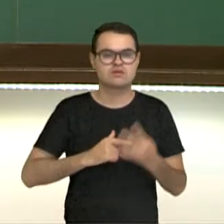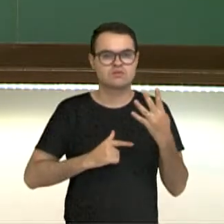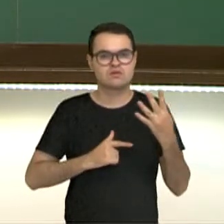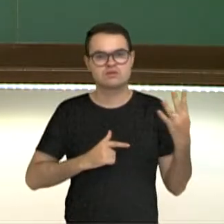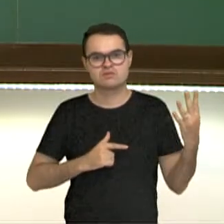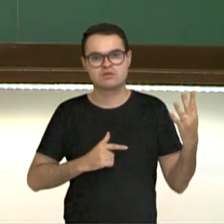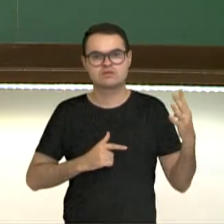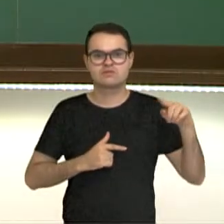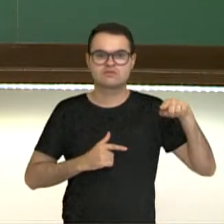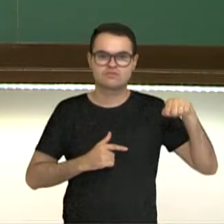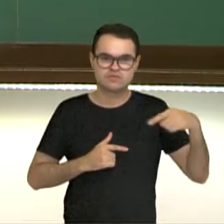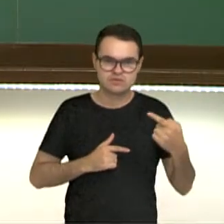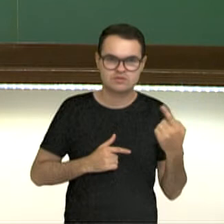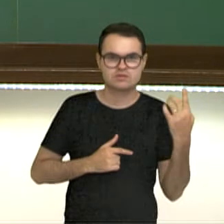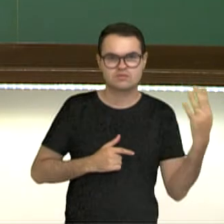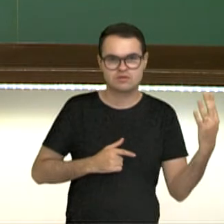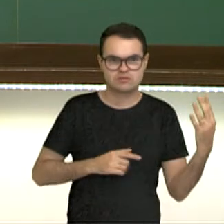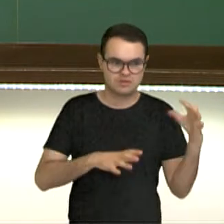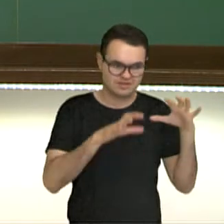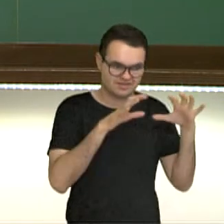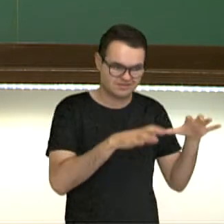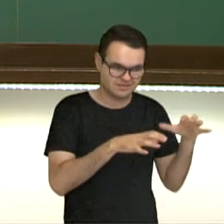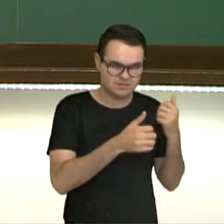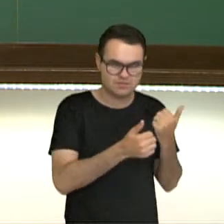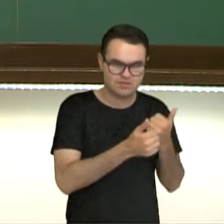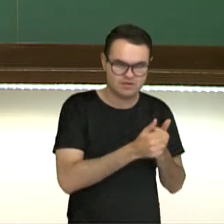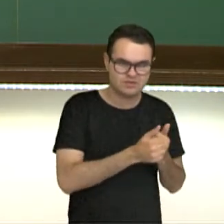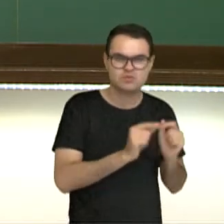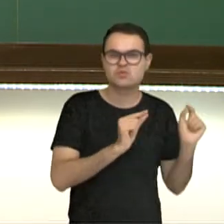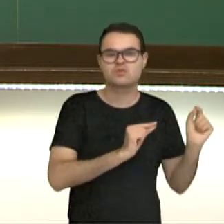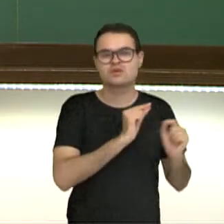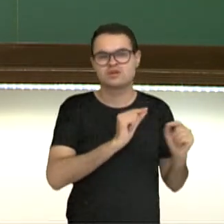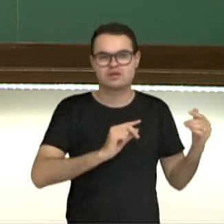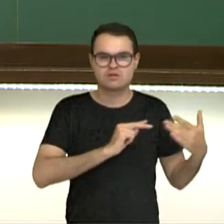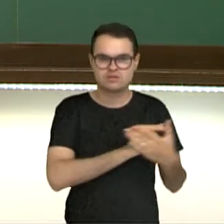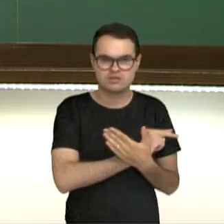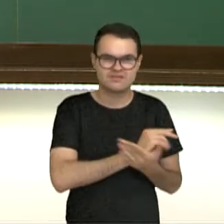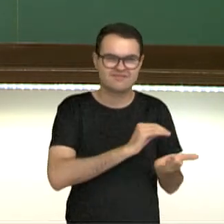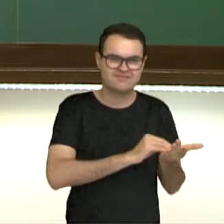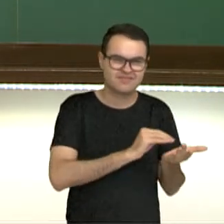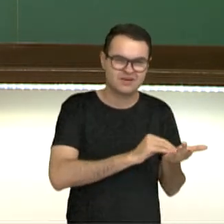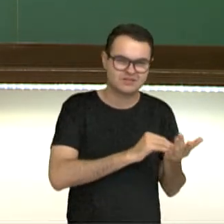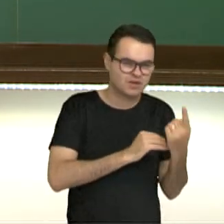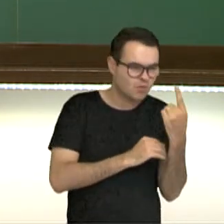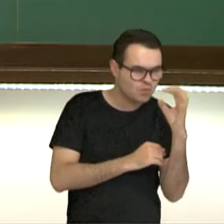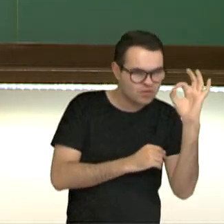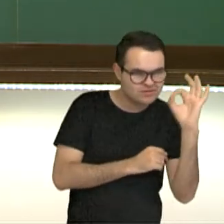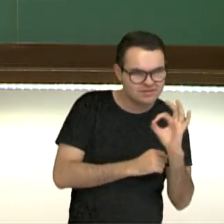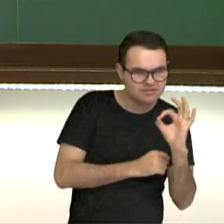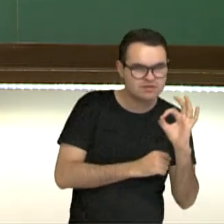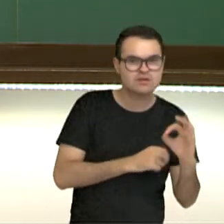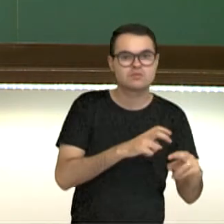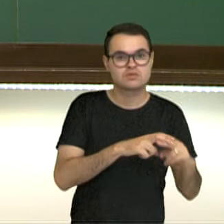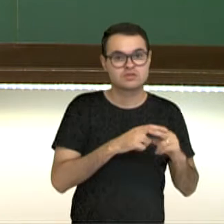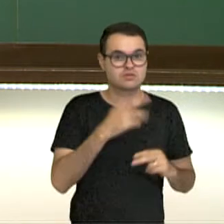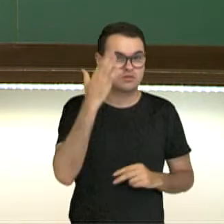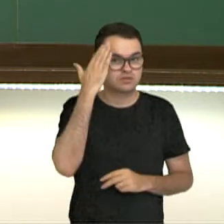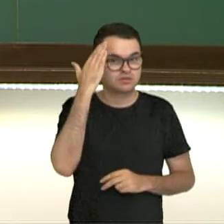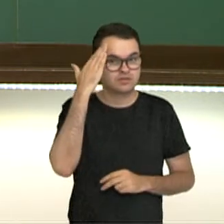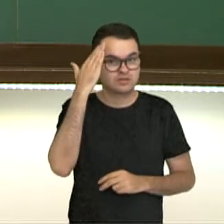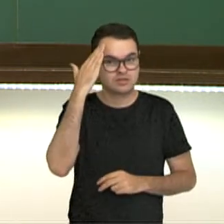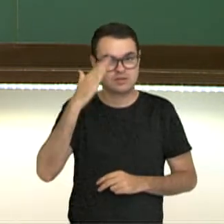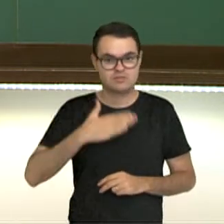44,4%. Mas se eu usar essa aproximação, o que vai acontecer? Vai faltar 1%. Então, eu sei que para que a